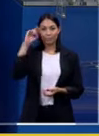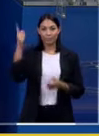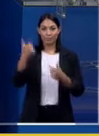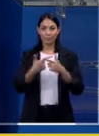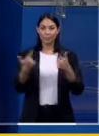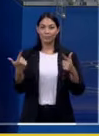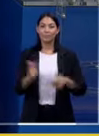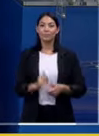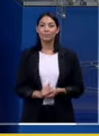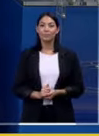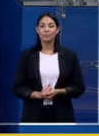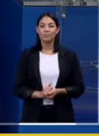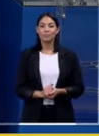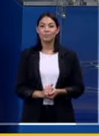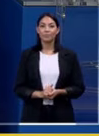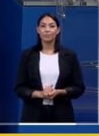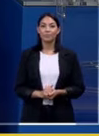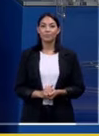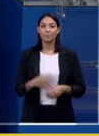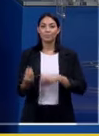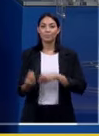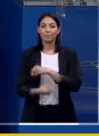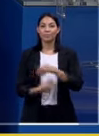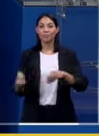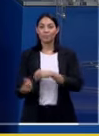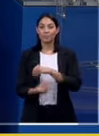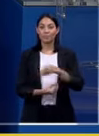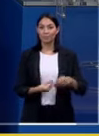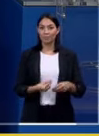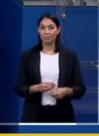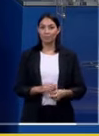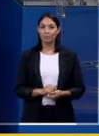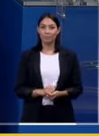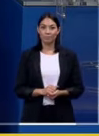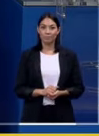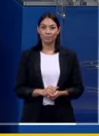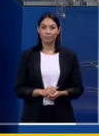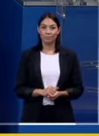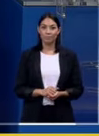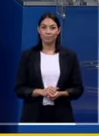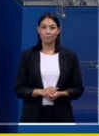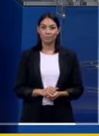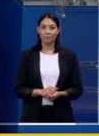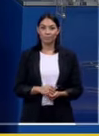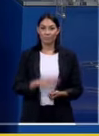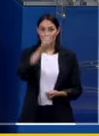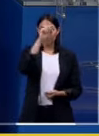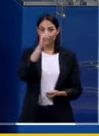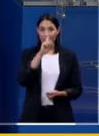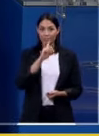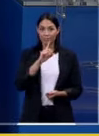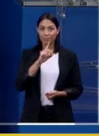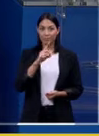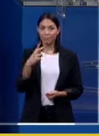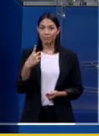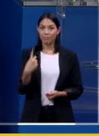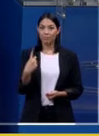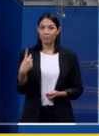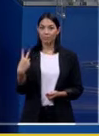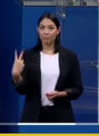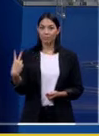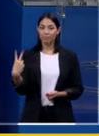de sorte. O globo está girando, vamos ao sorteio da terceira dezena. Caiu a bola amarela número